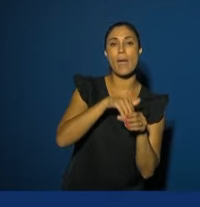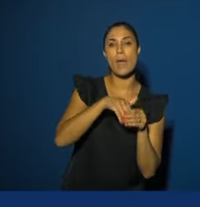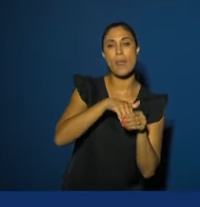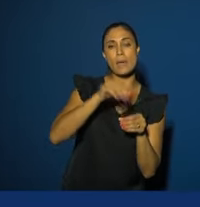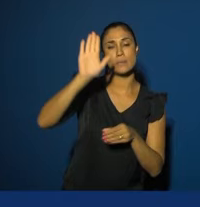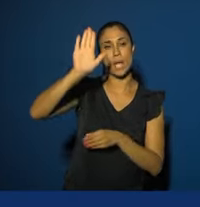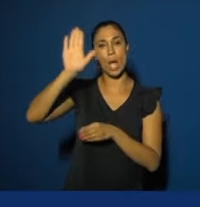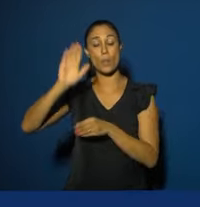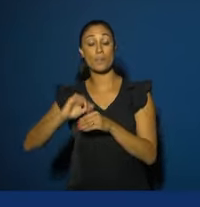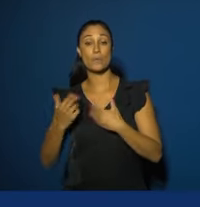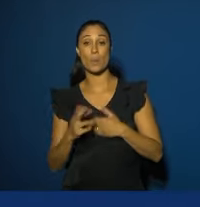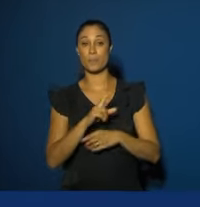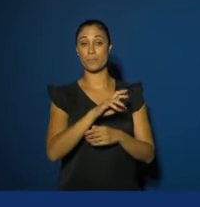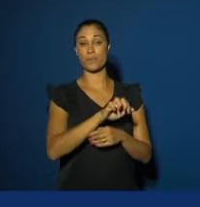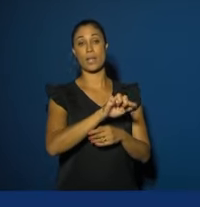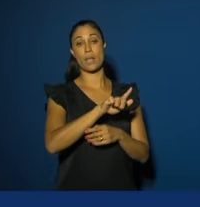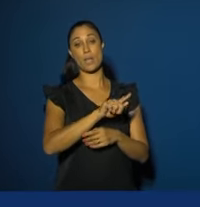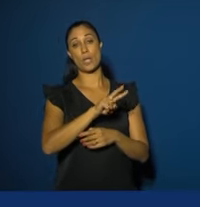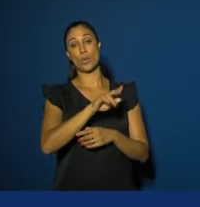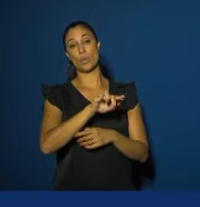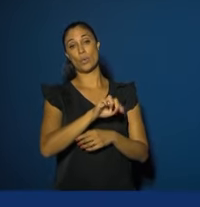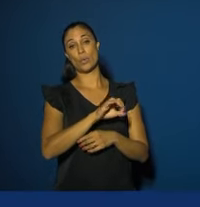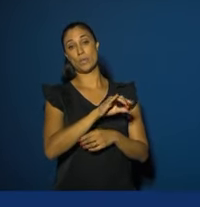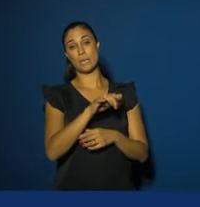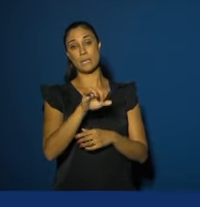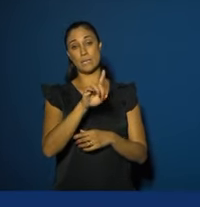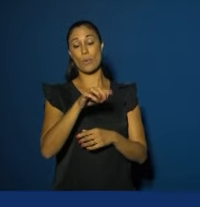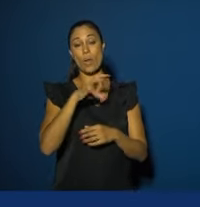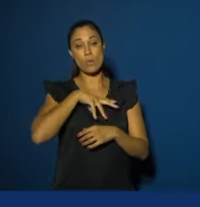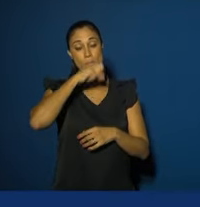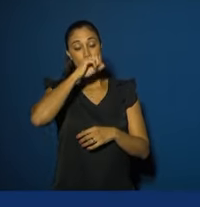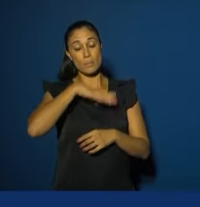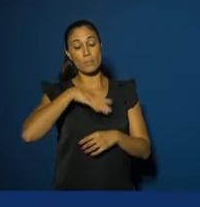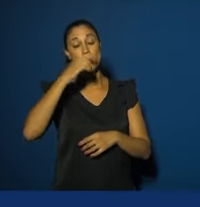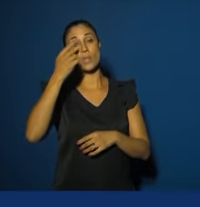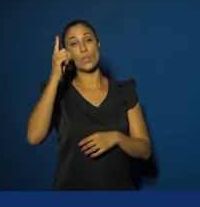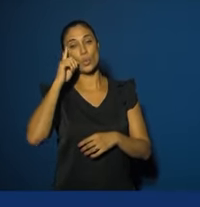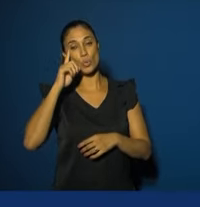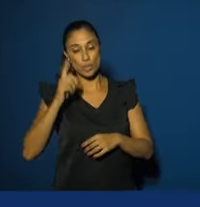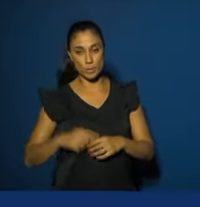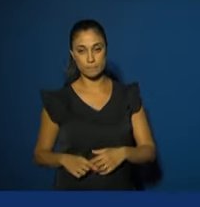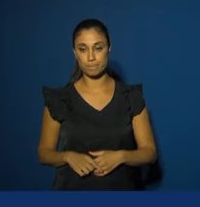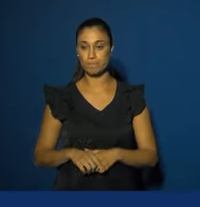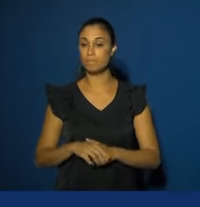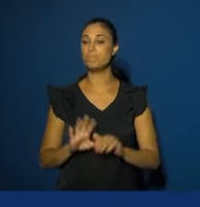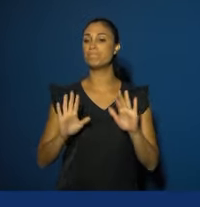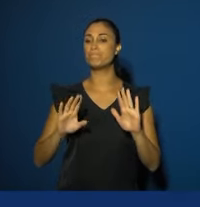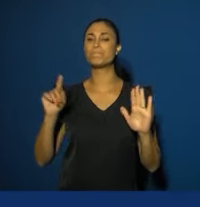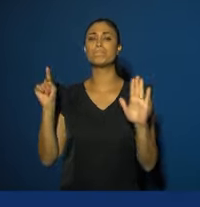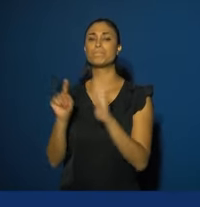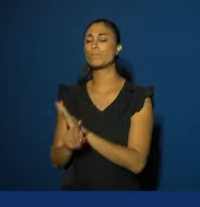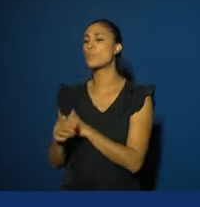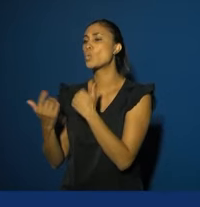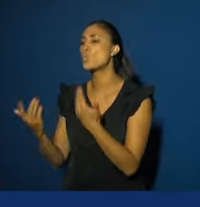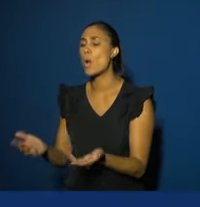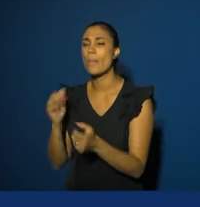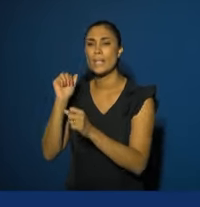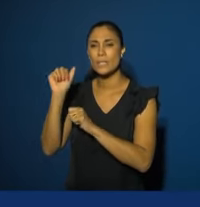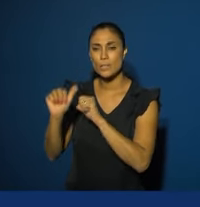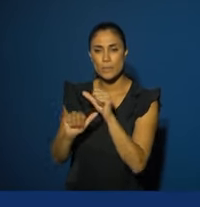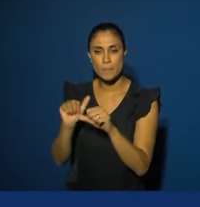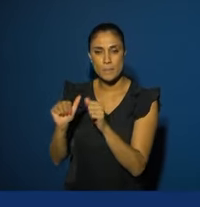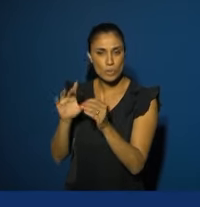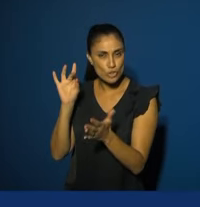então regulação é o ar que se respira eh diariamente Qual foi a grande transformação a de